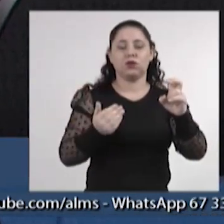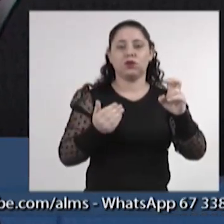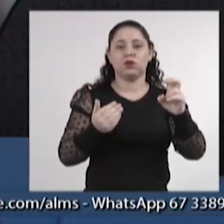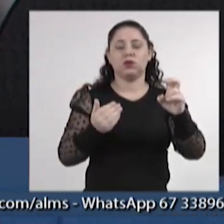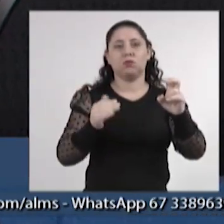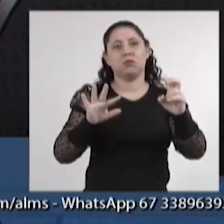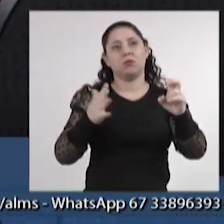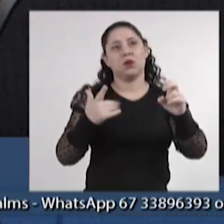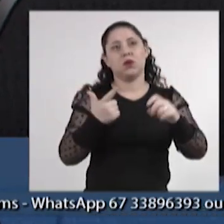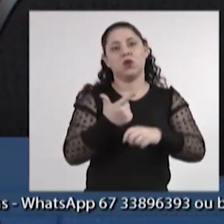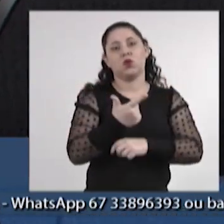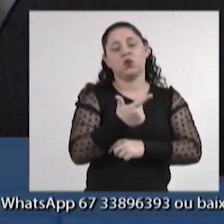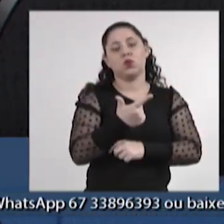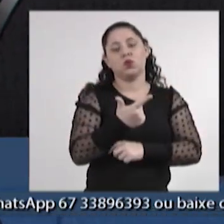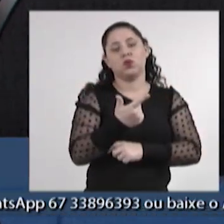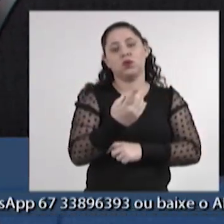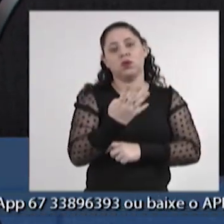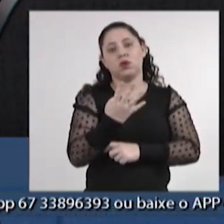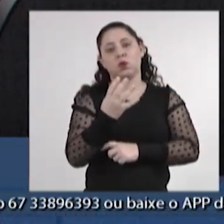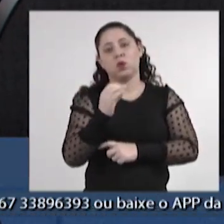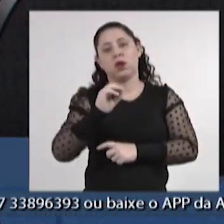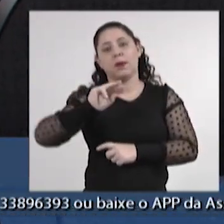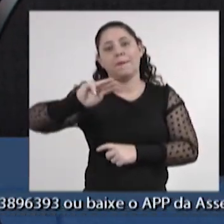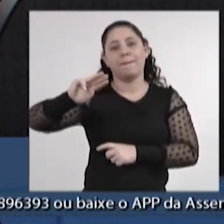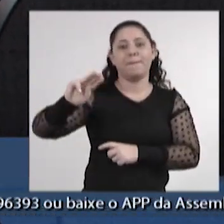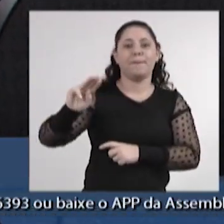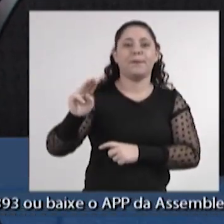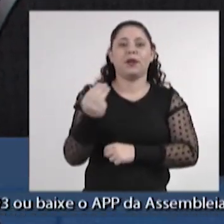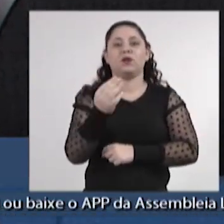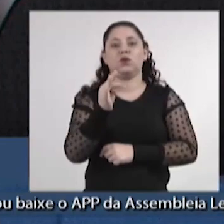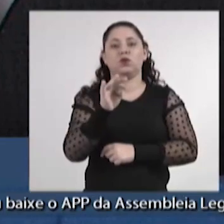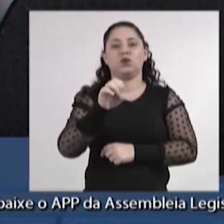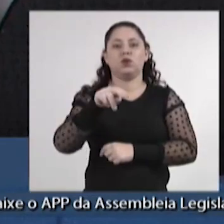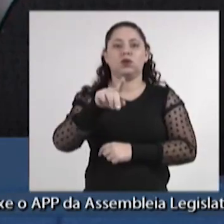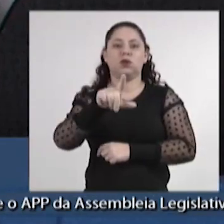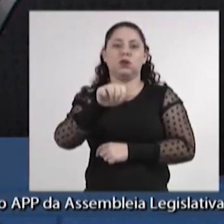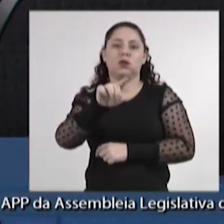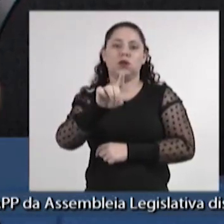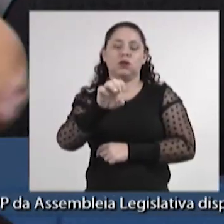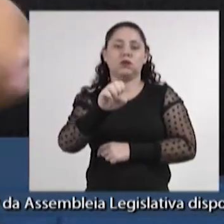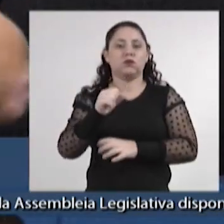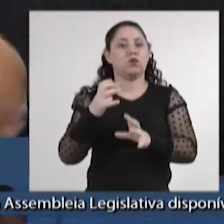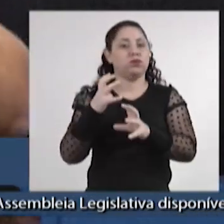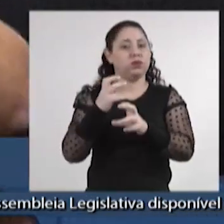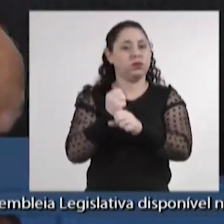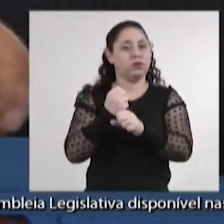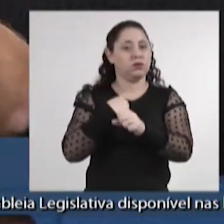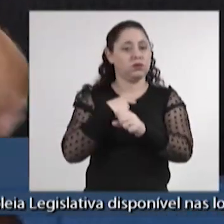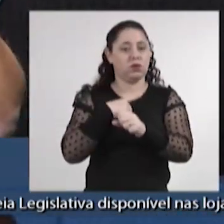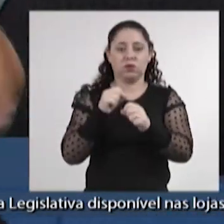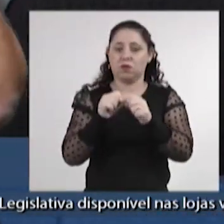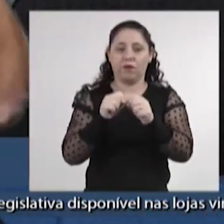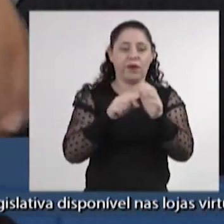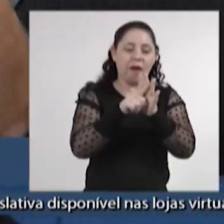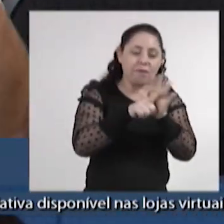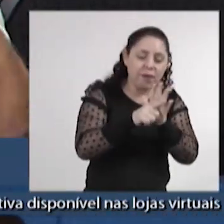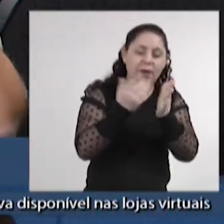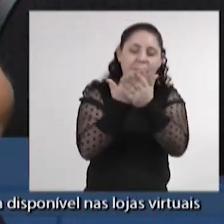gente, seria algo em torno de 240 milhões de toneladas. Mas isso daí é uma conta. Eu não levantei, não